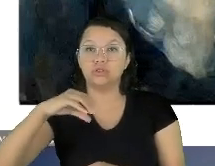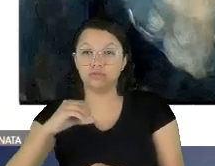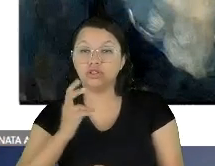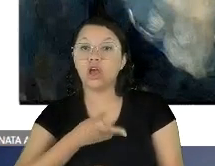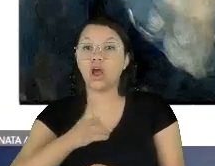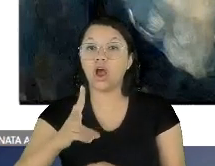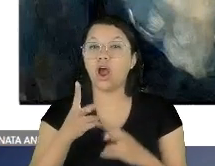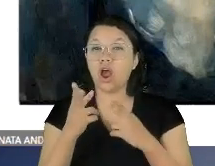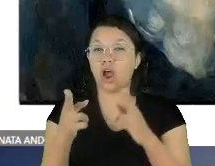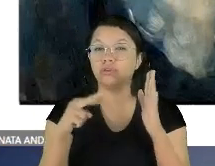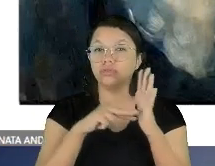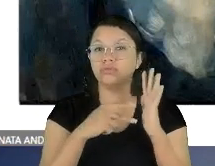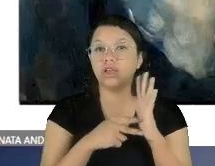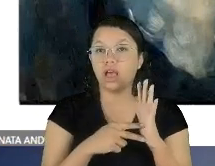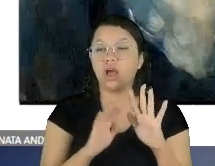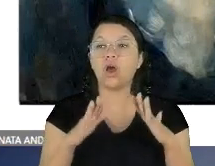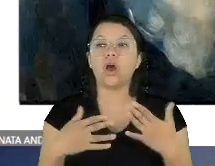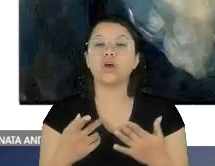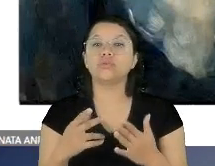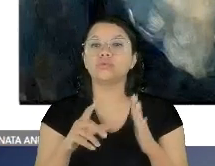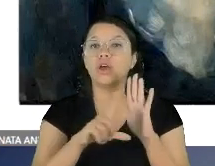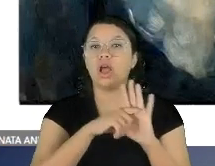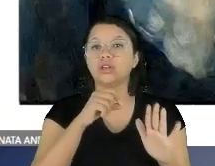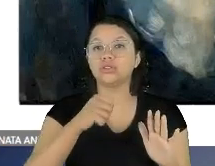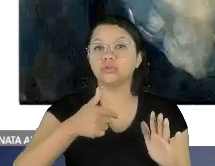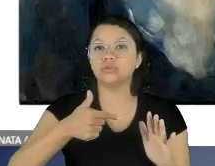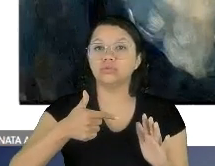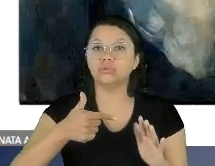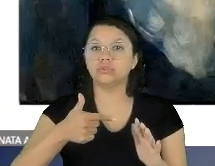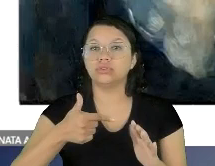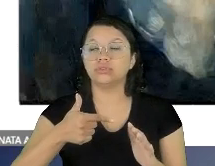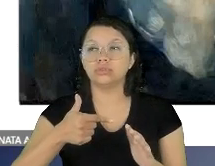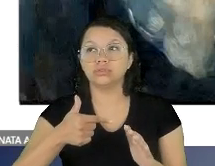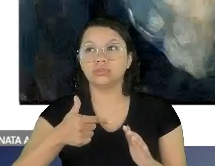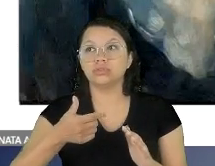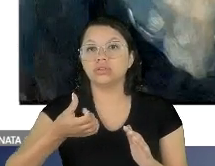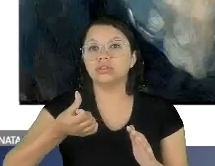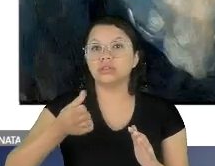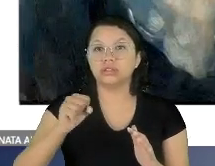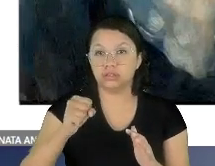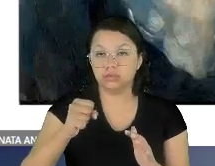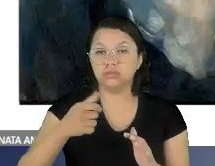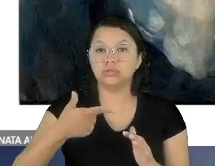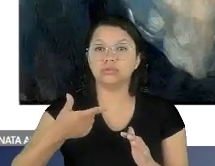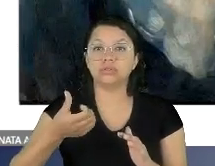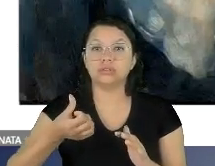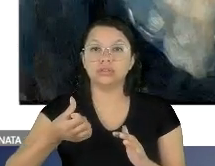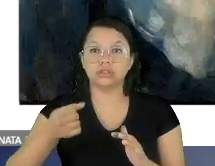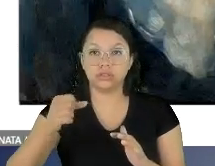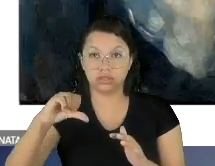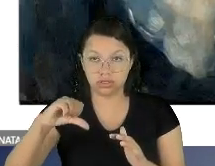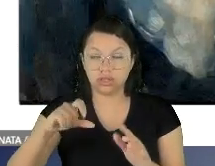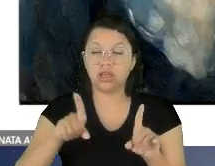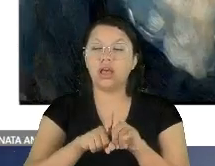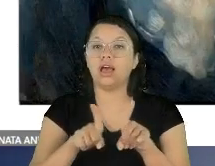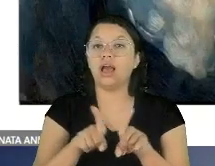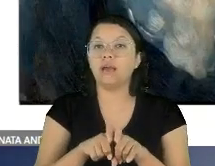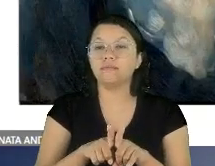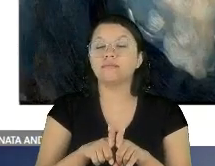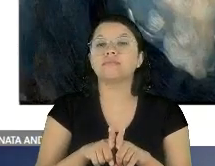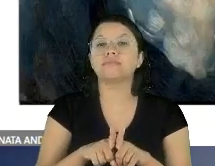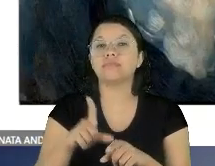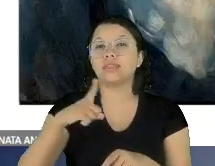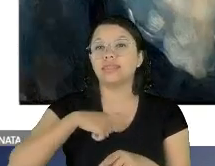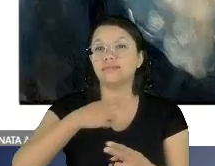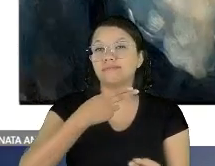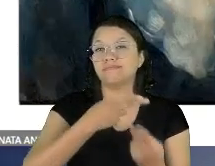essa significação ao dispor, nos artigos 268 e 269, uma pena maior para o estupro realizado contra a